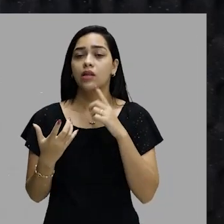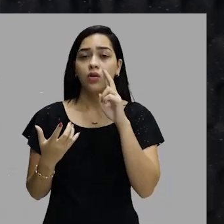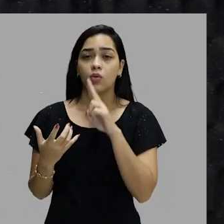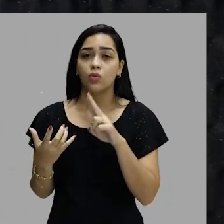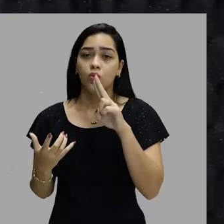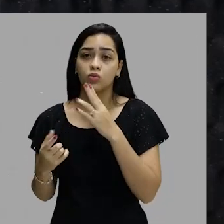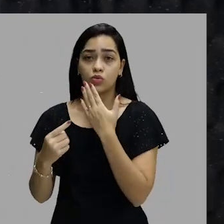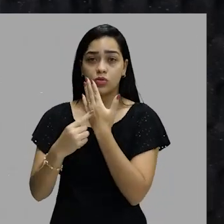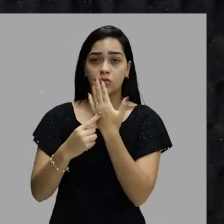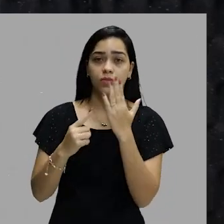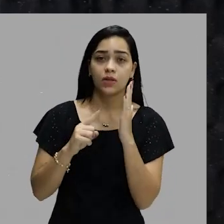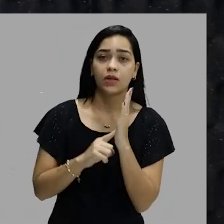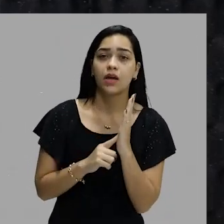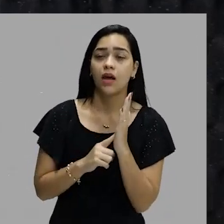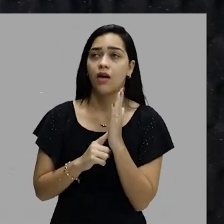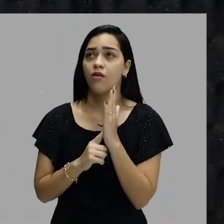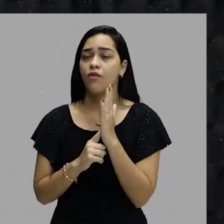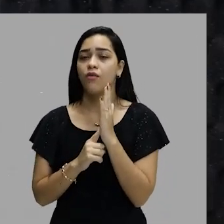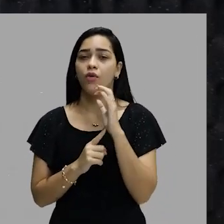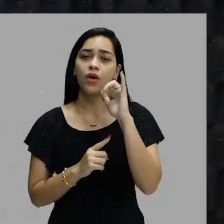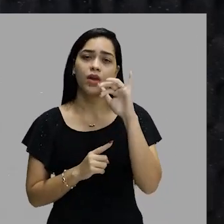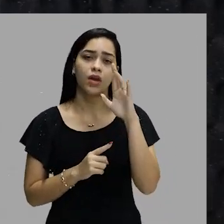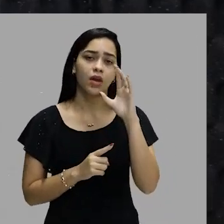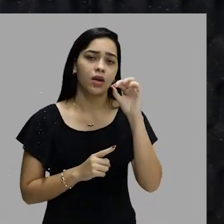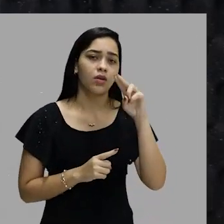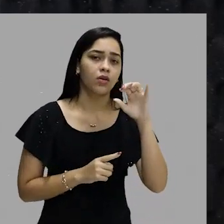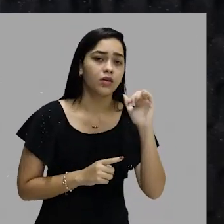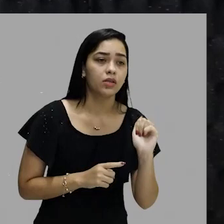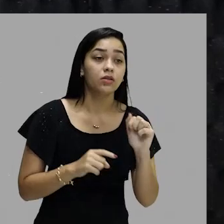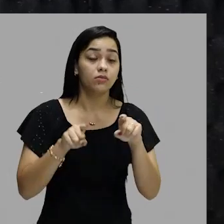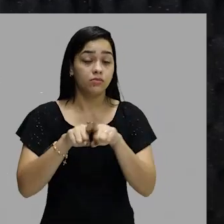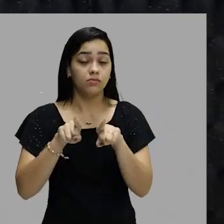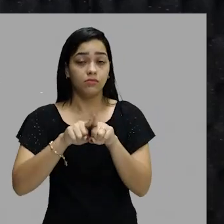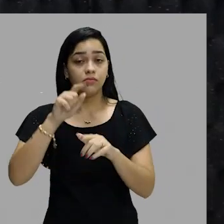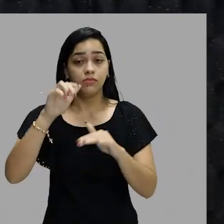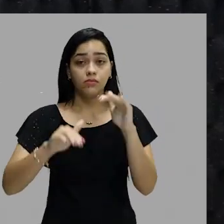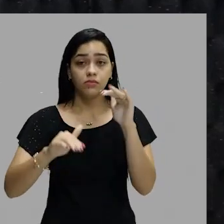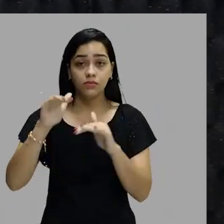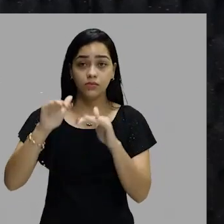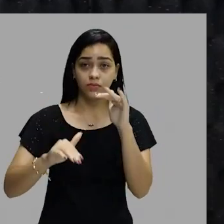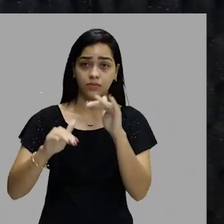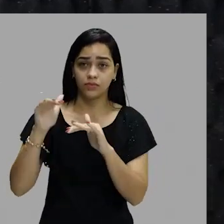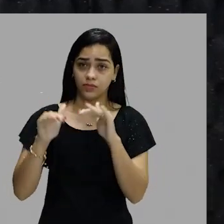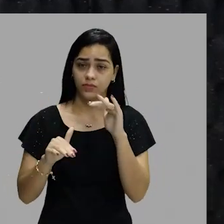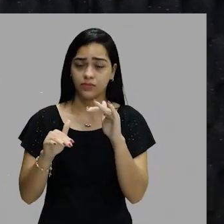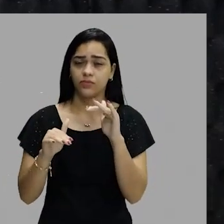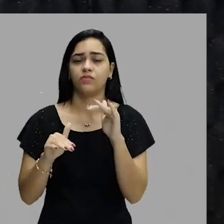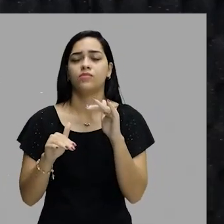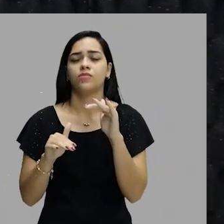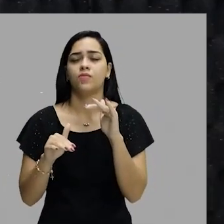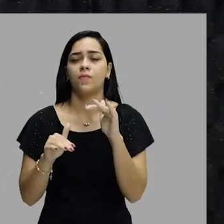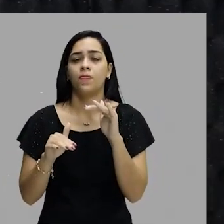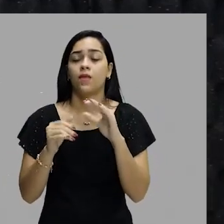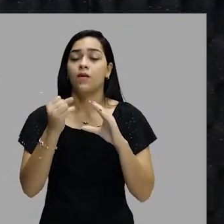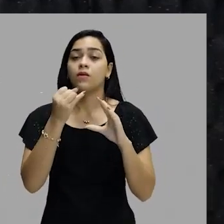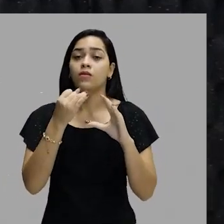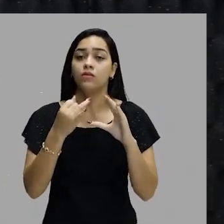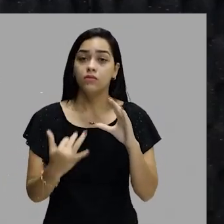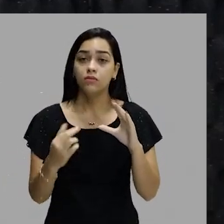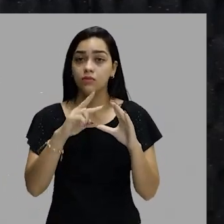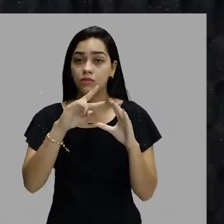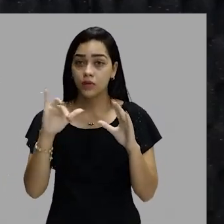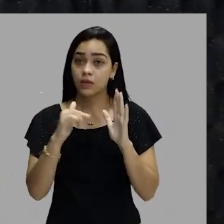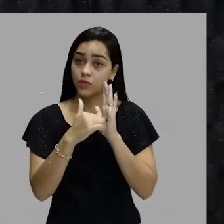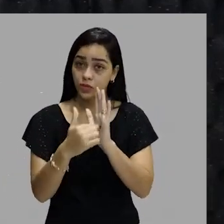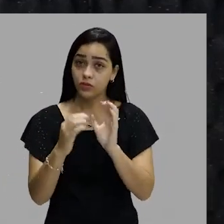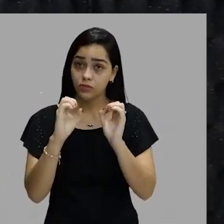de figuras de linguagem, ironia também. Aí, dependendo da fase romântica, as características vão ficando